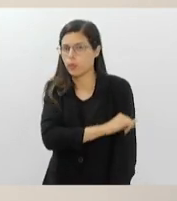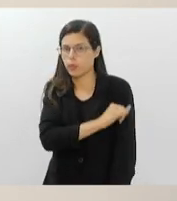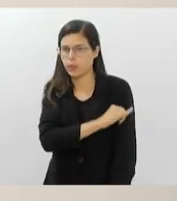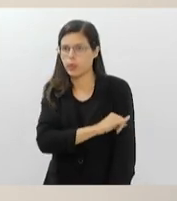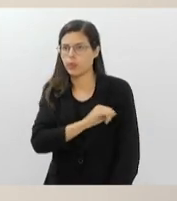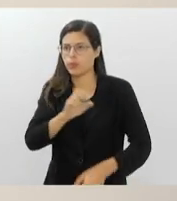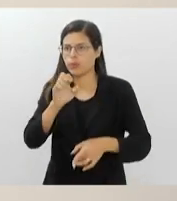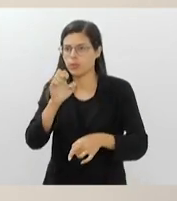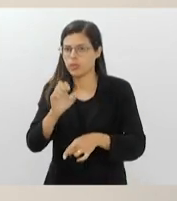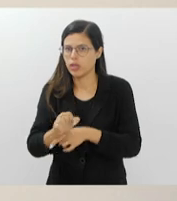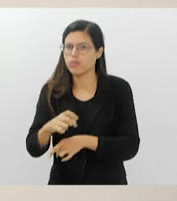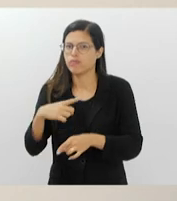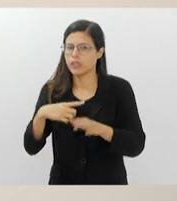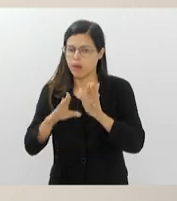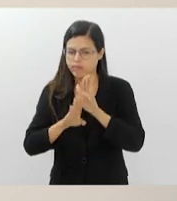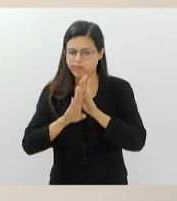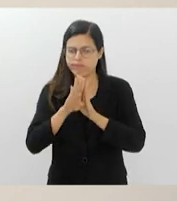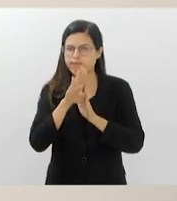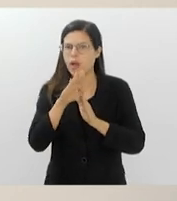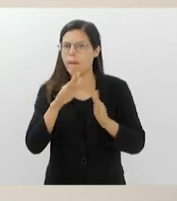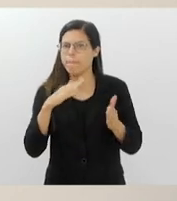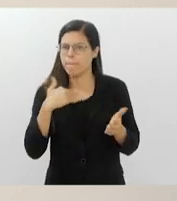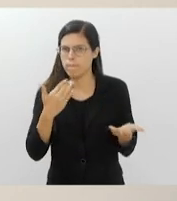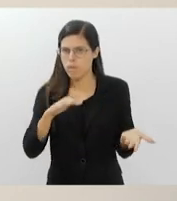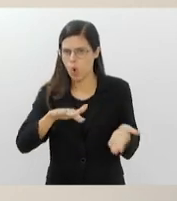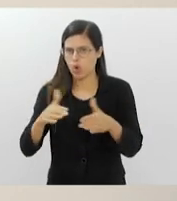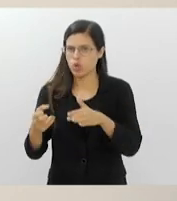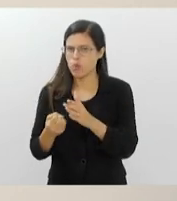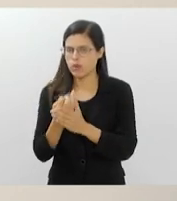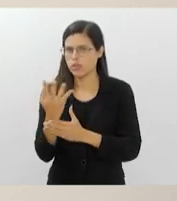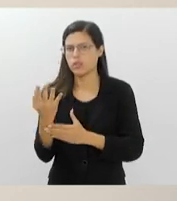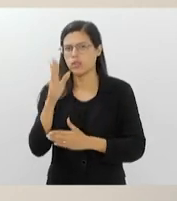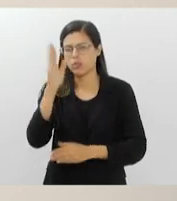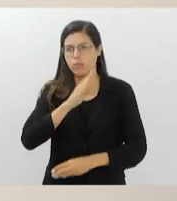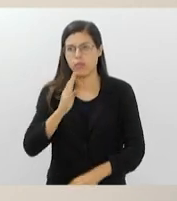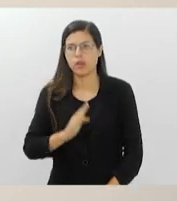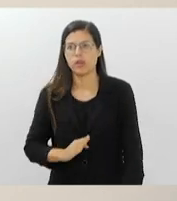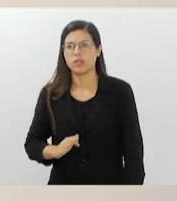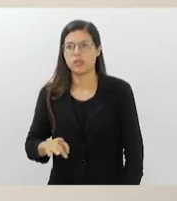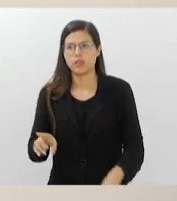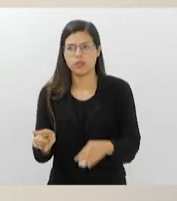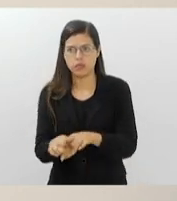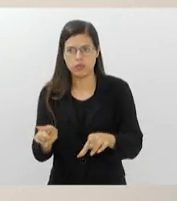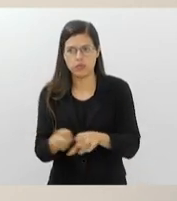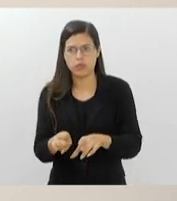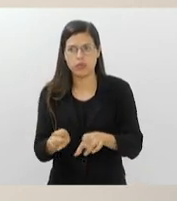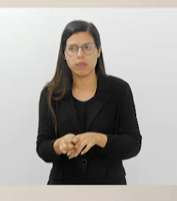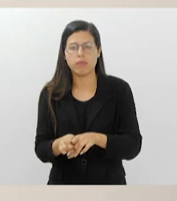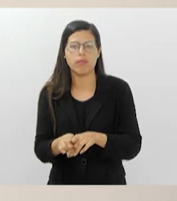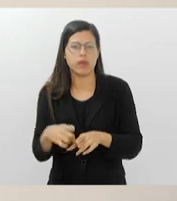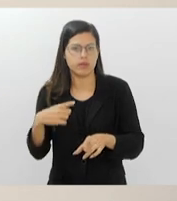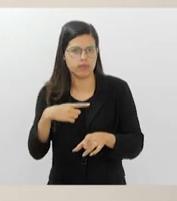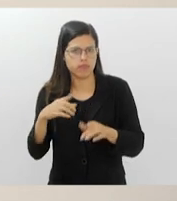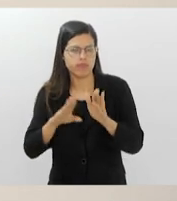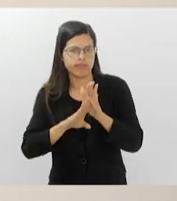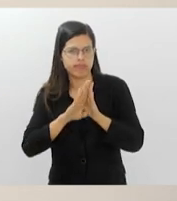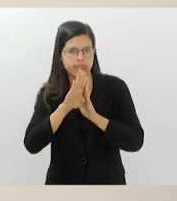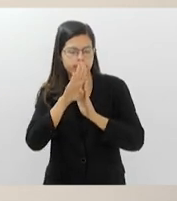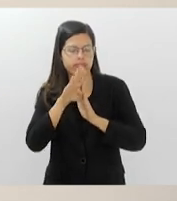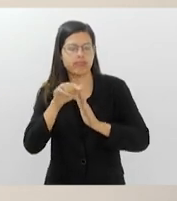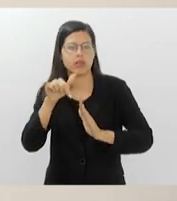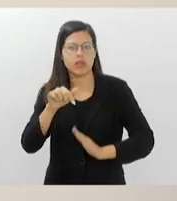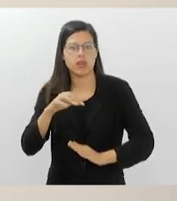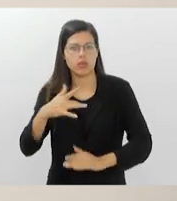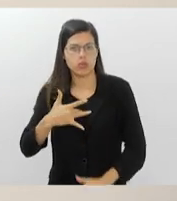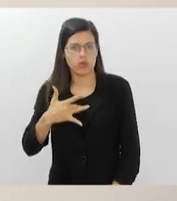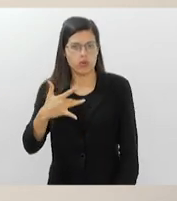Estados com maior incidência com maior mortalidade o Brasil é um dos países de alta carga para Tuberculose com infecção tbh é